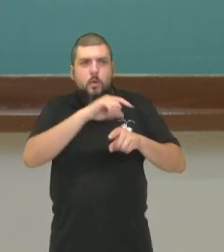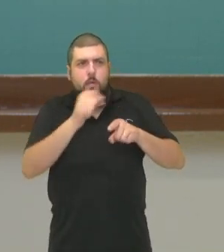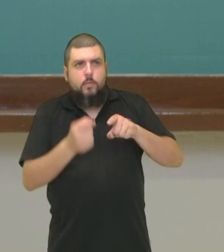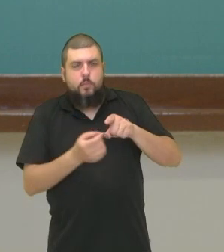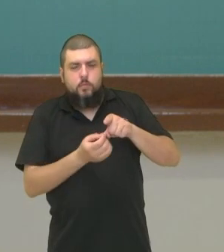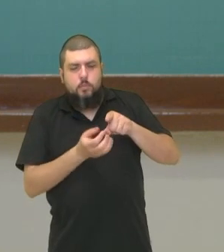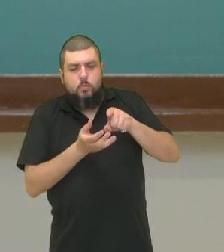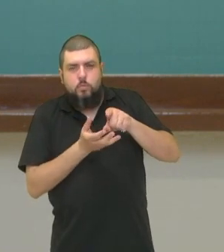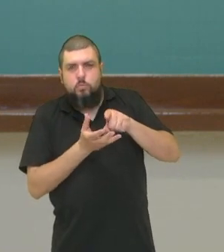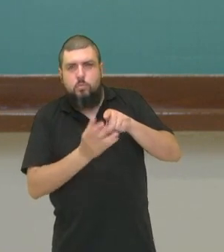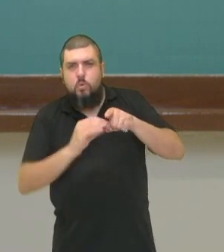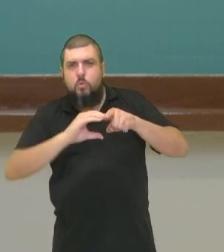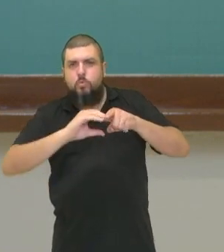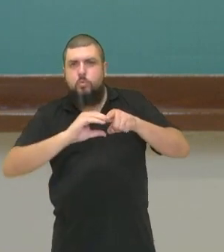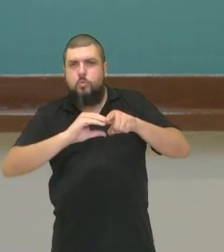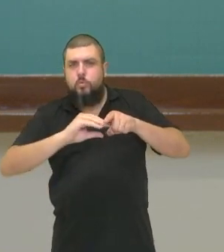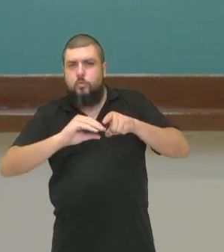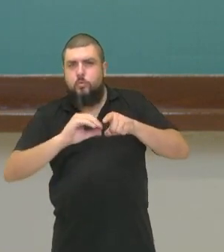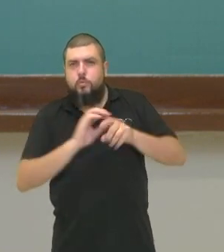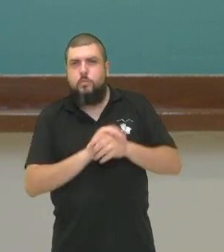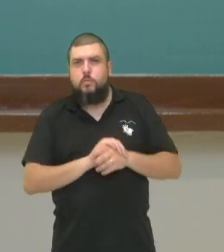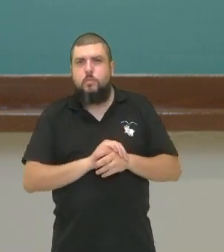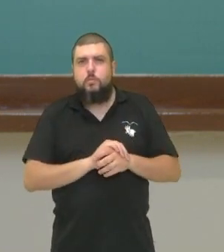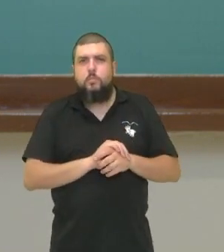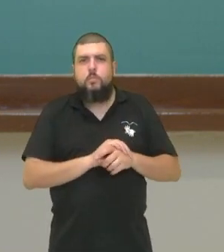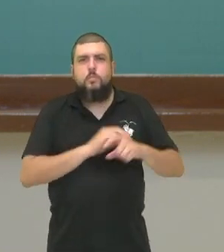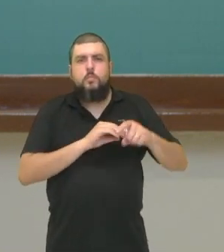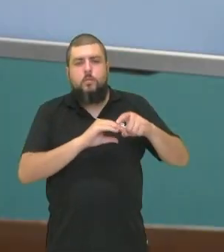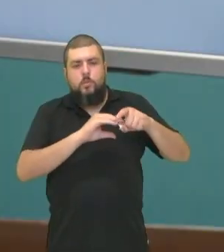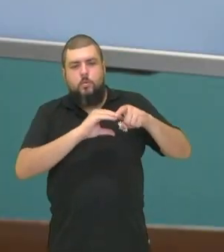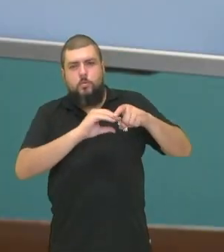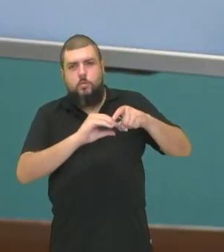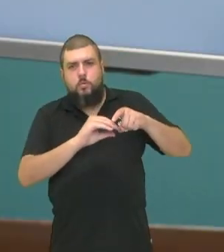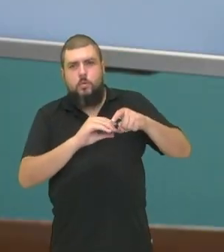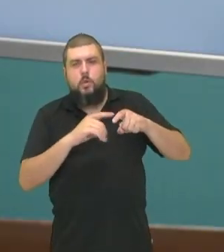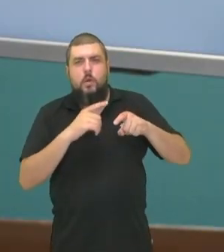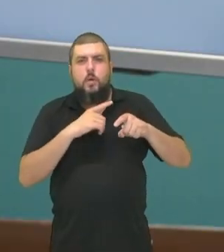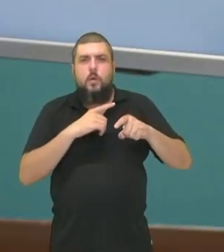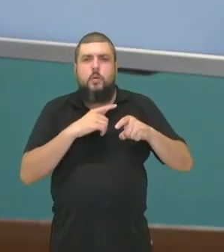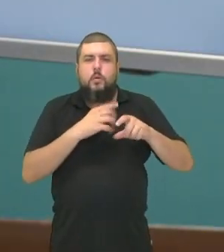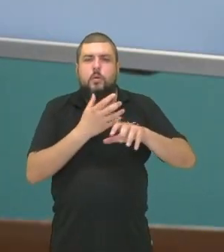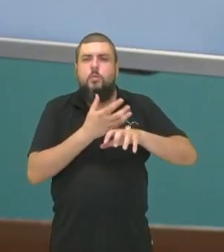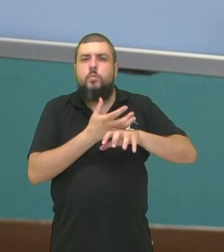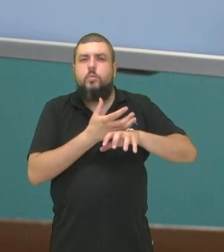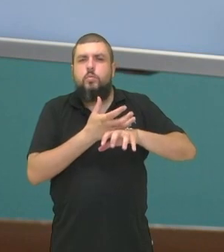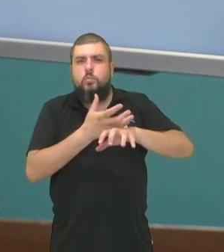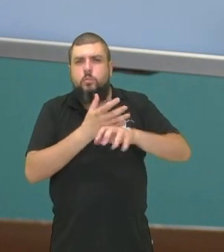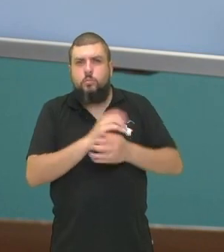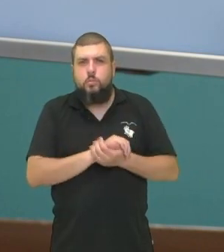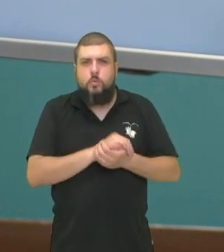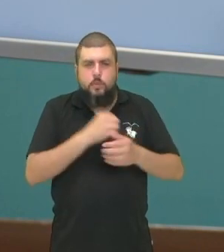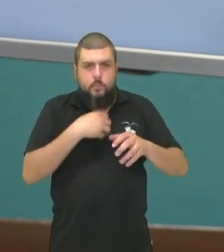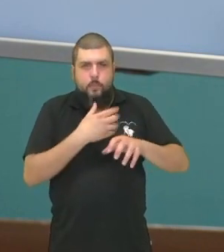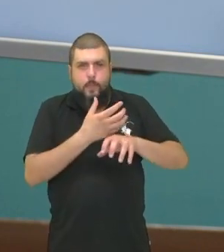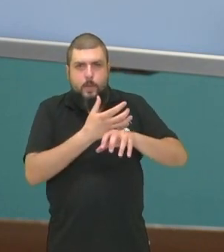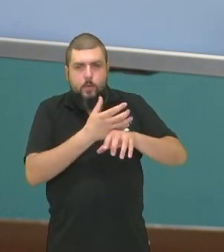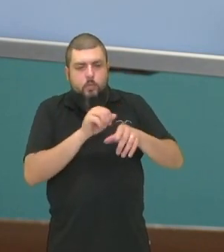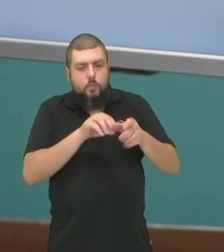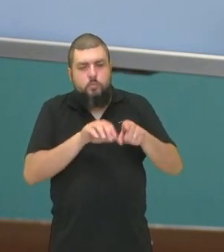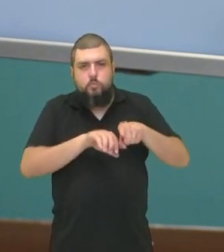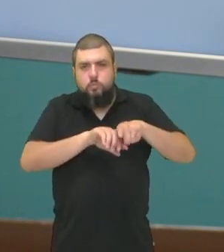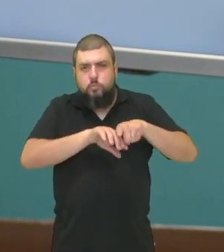tem o corpo esponjoso. Esse corpo cavernoso possui lacunas. E essas lacunas são preenchidas de vasos